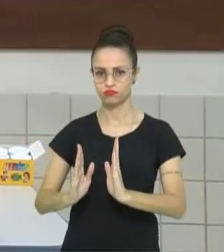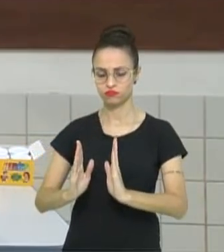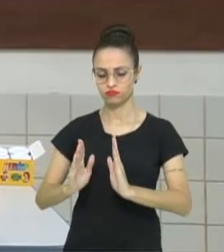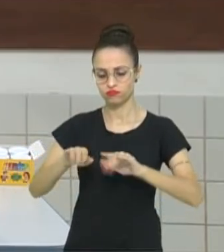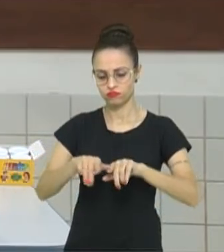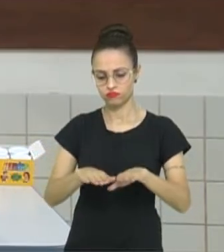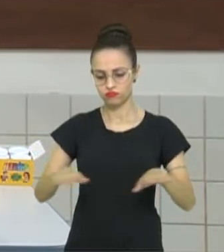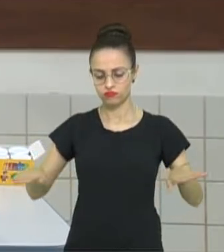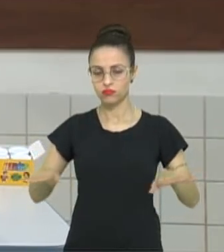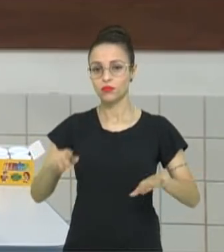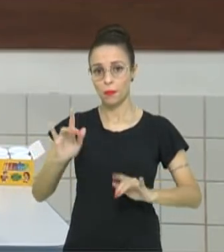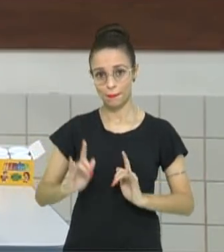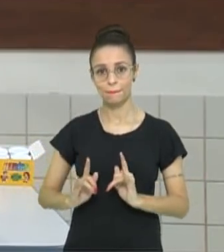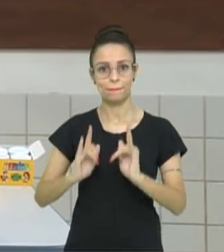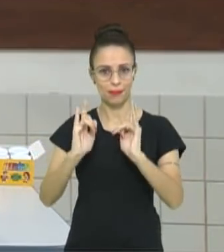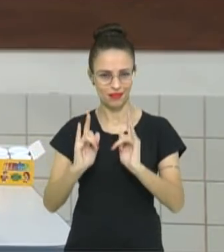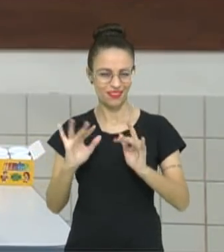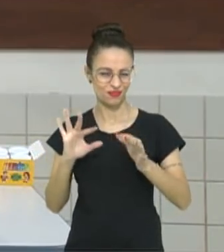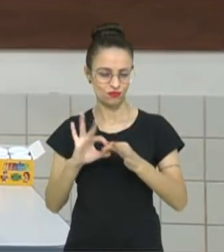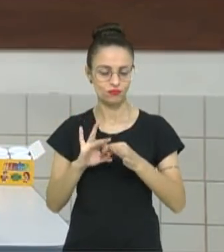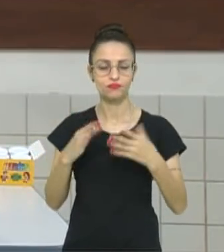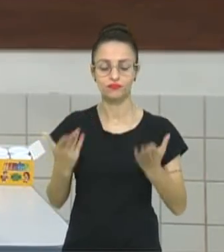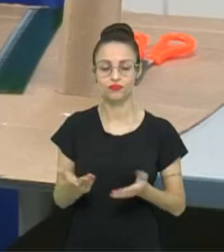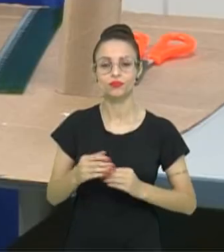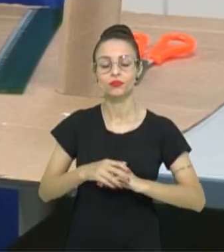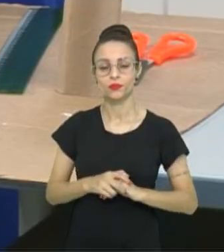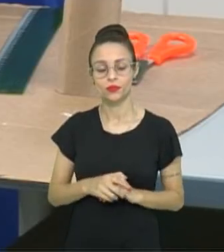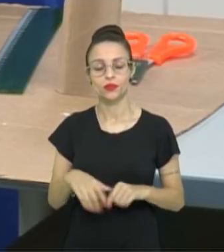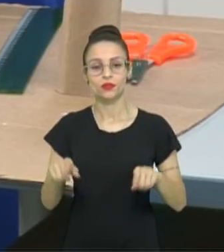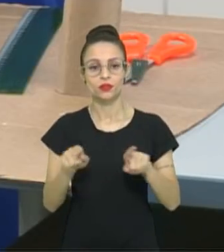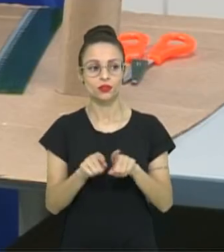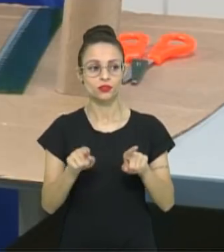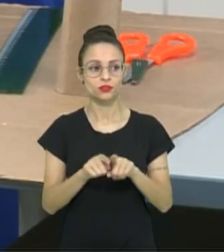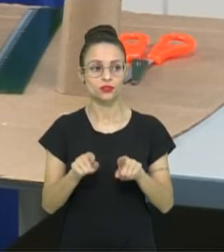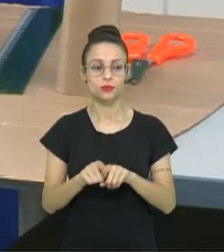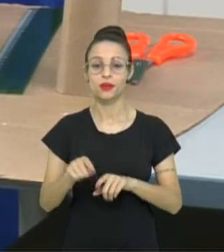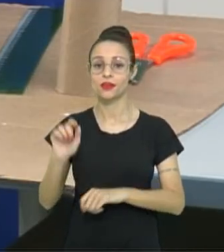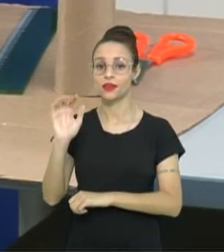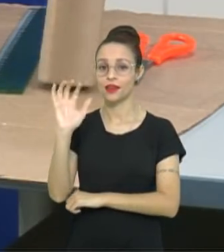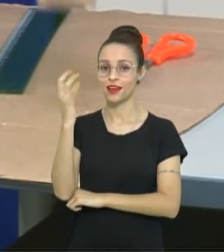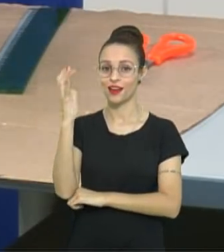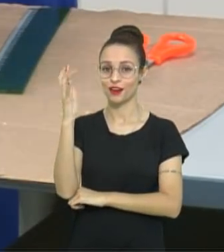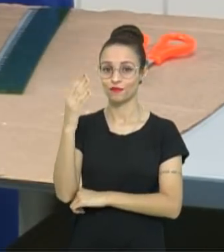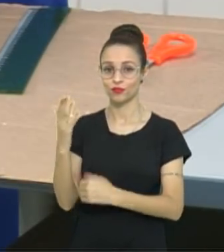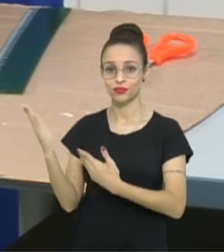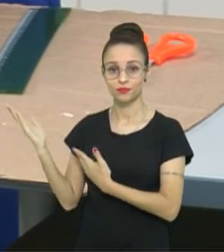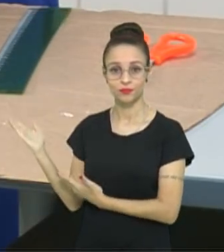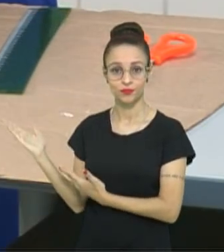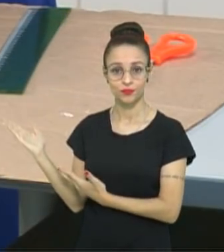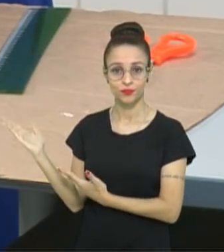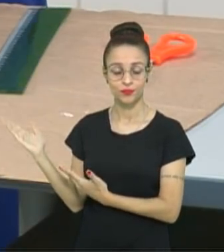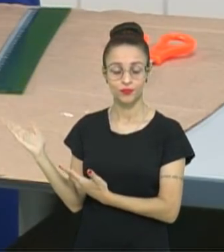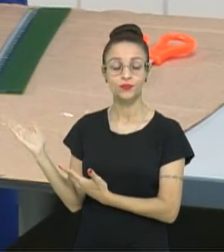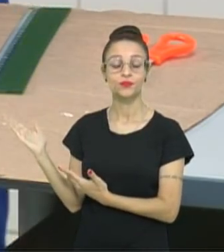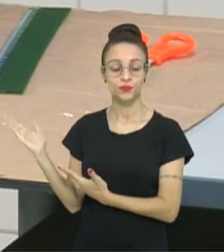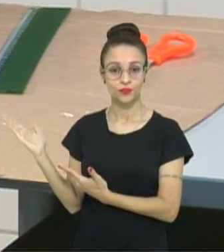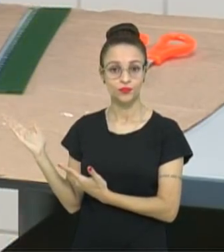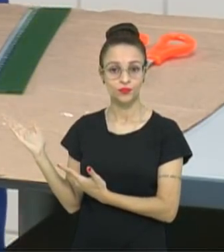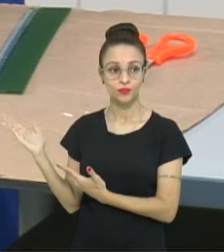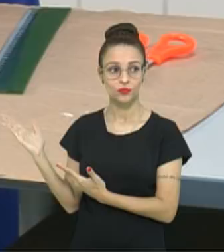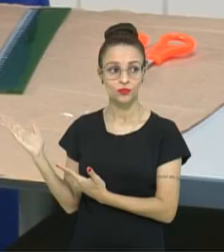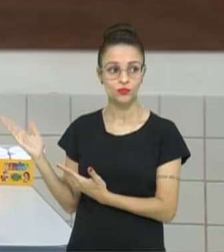como sendo o meu prédio, né? E vou pegar também a árvore, né? Então, a árvore, eu